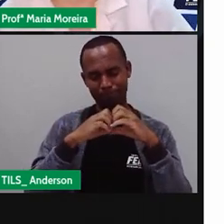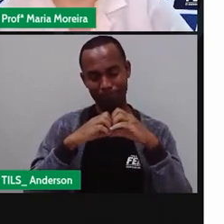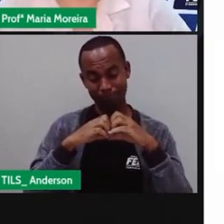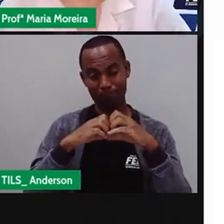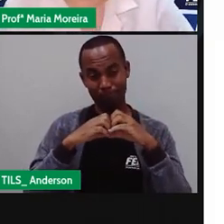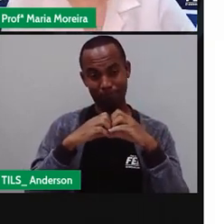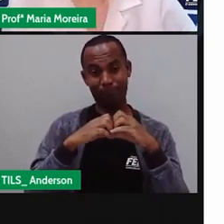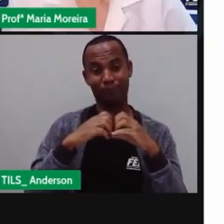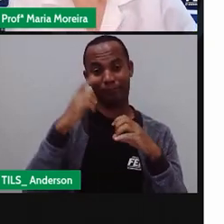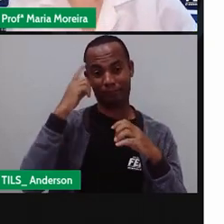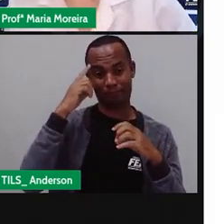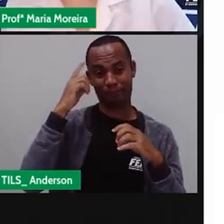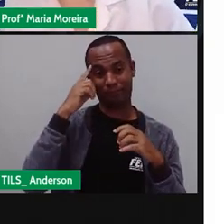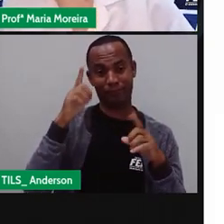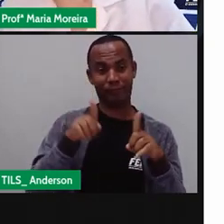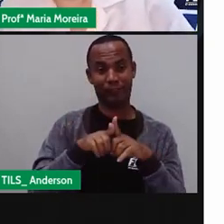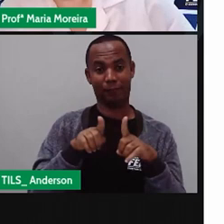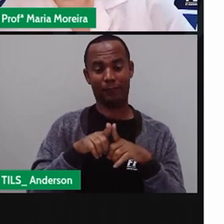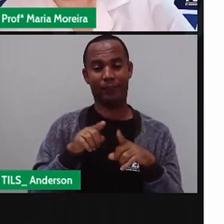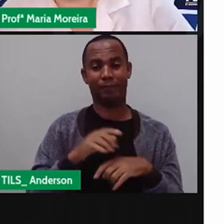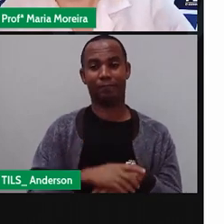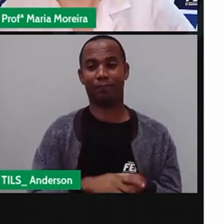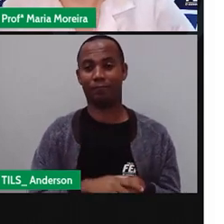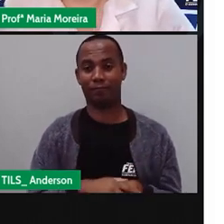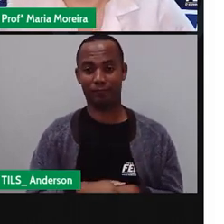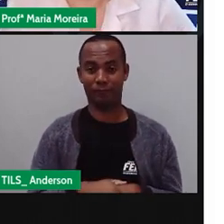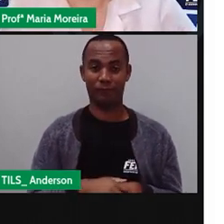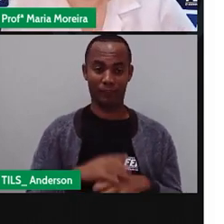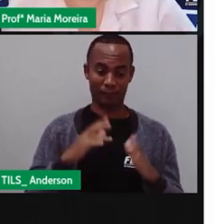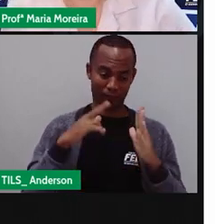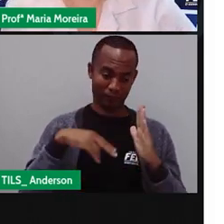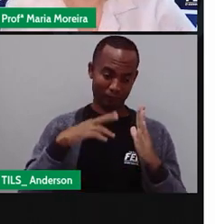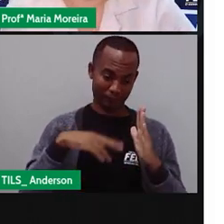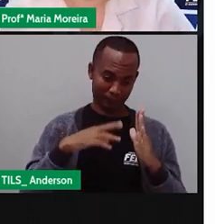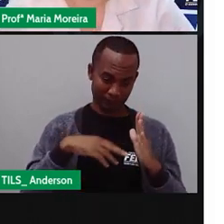poema, não é isso? E depende também de quem está lendo e do qual